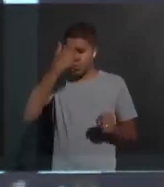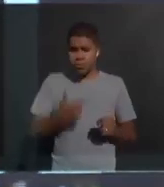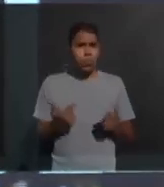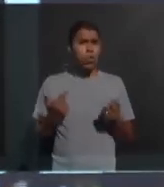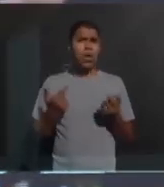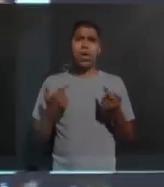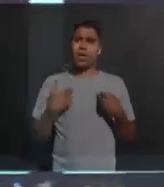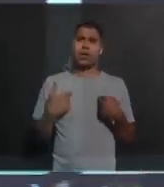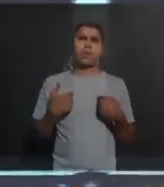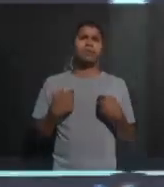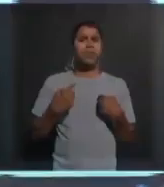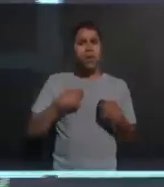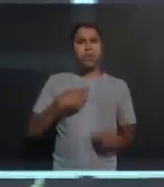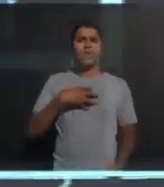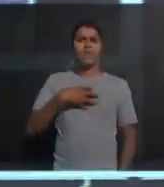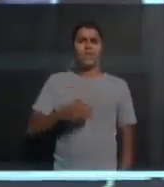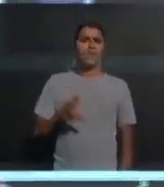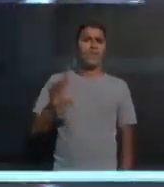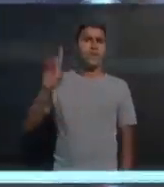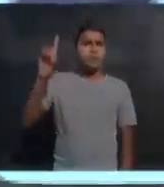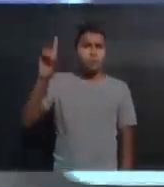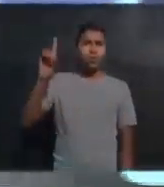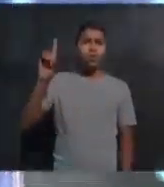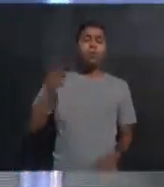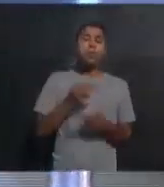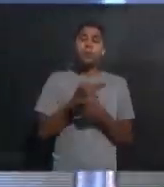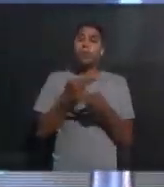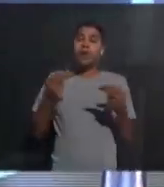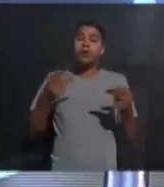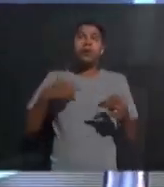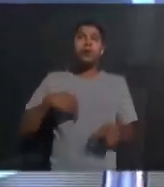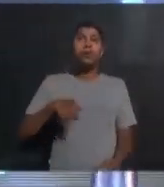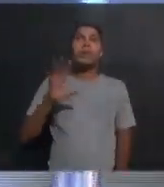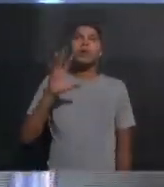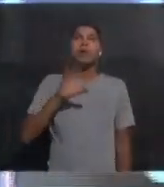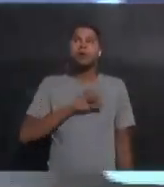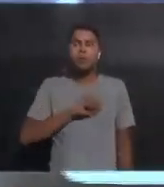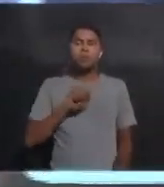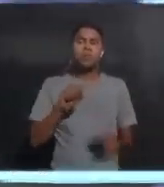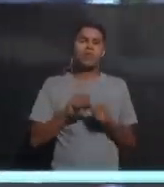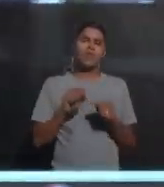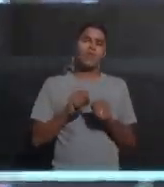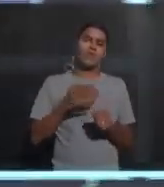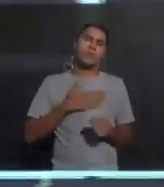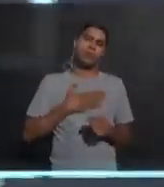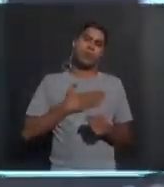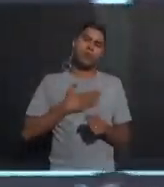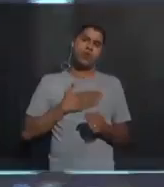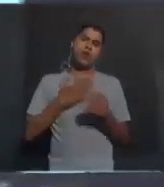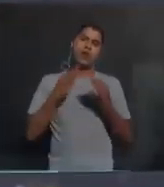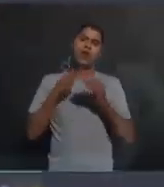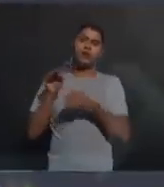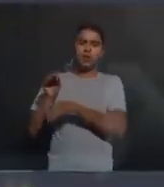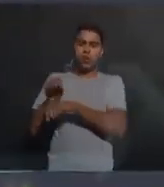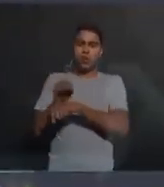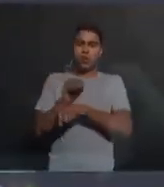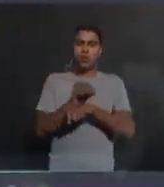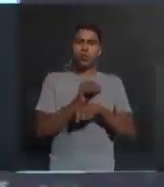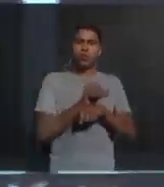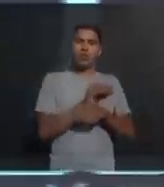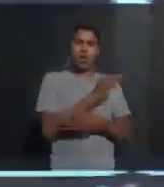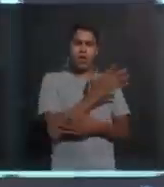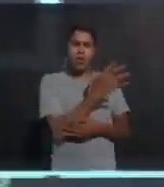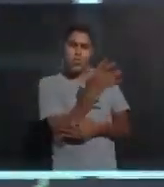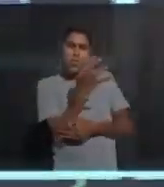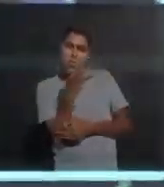eu sou filha de deus e uma das coisas que eu mais amo fazer na minha casa é cuidar das minhas plantinhas ai